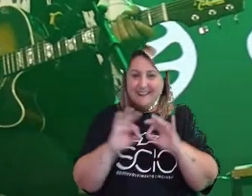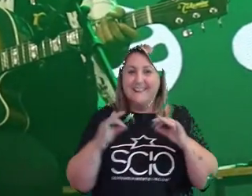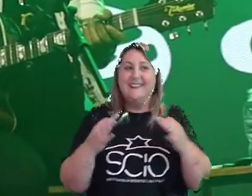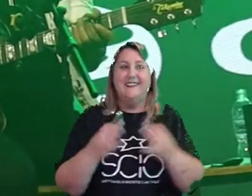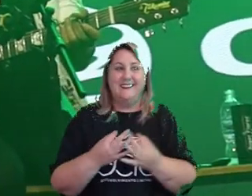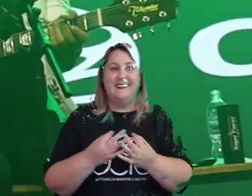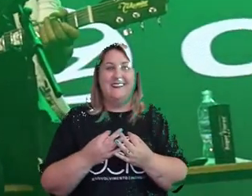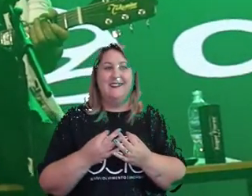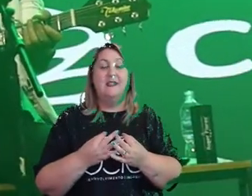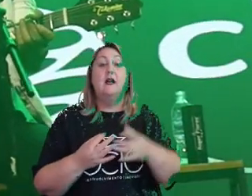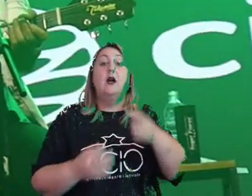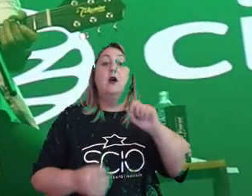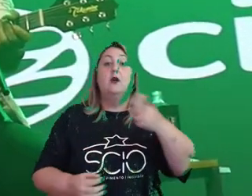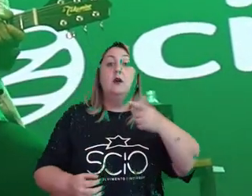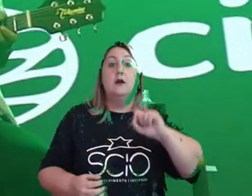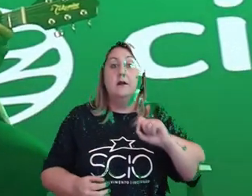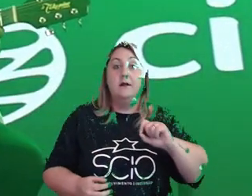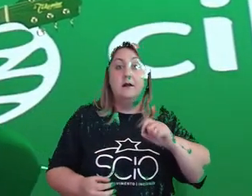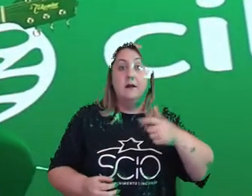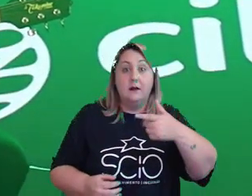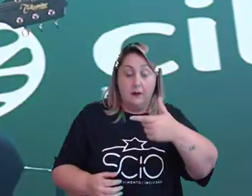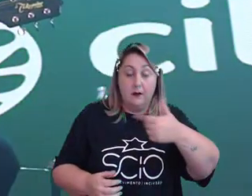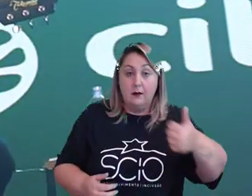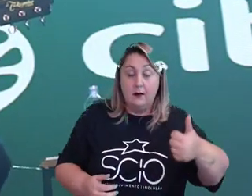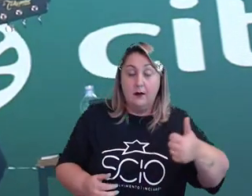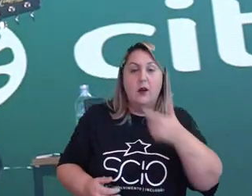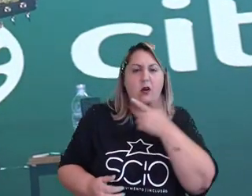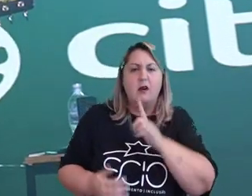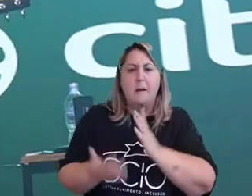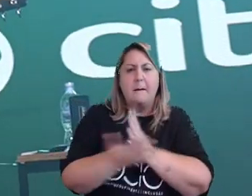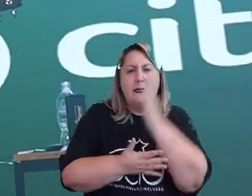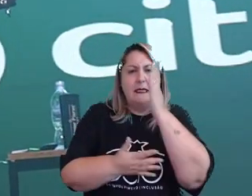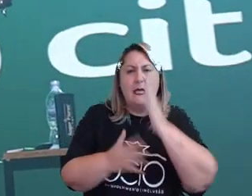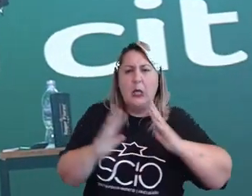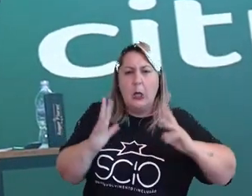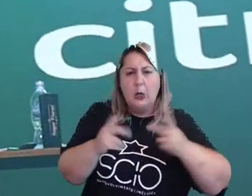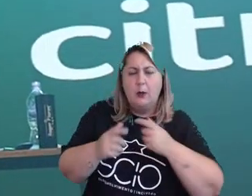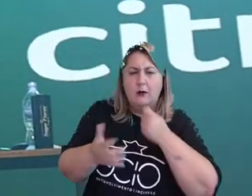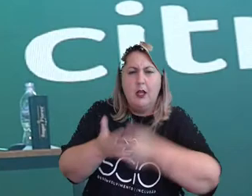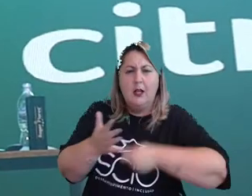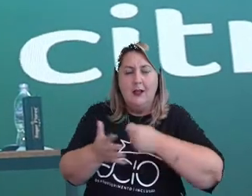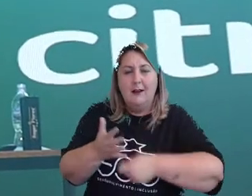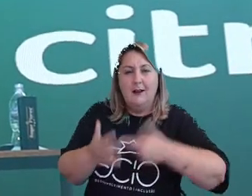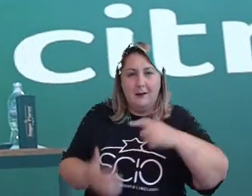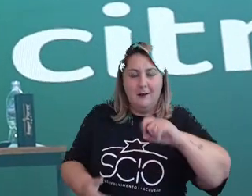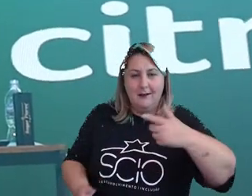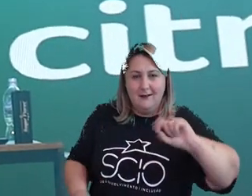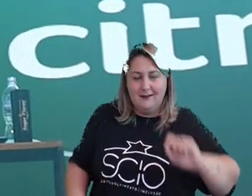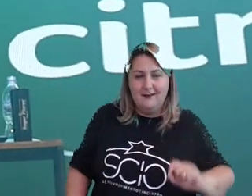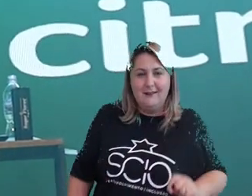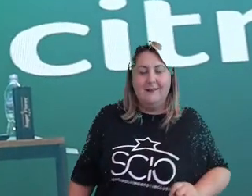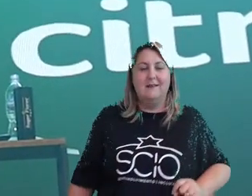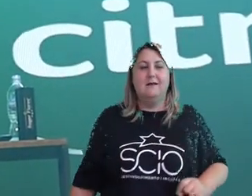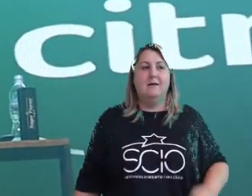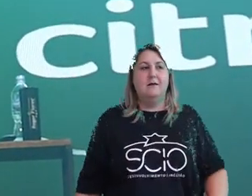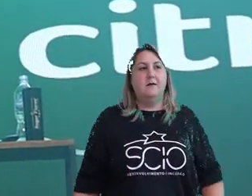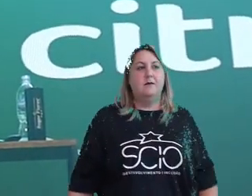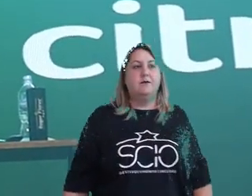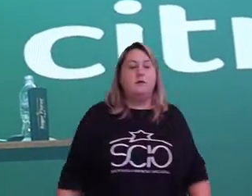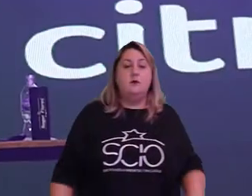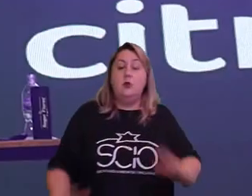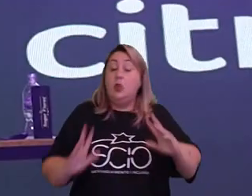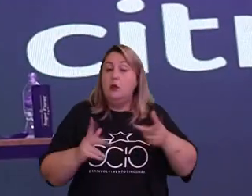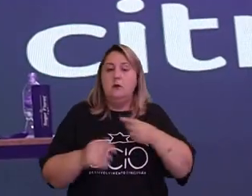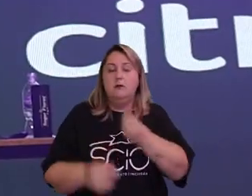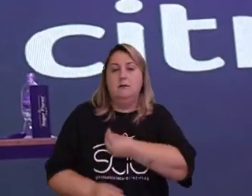família e que 2021 a gente consiga superar tudo que enfrentamos nesse 2020, mas que tudo